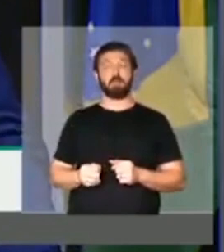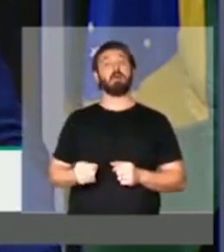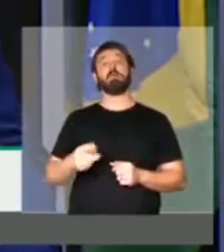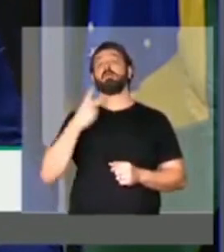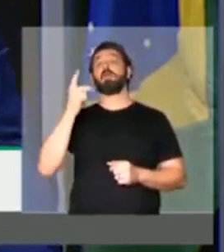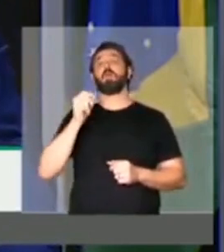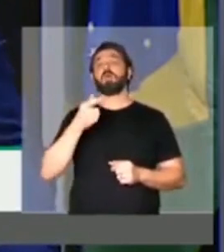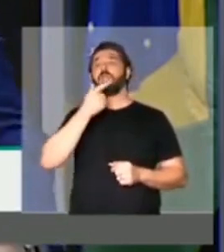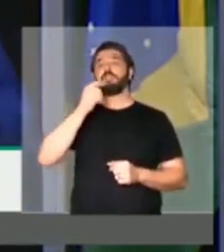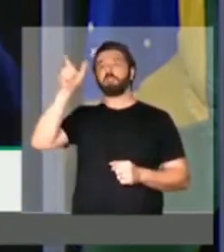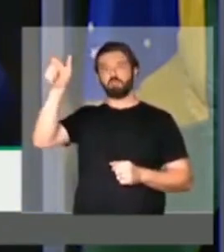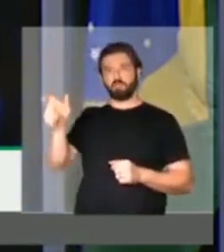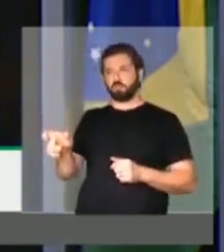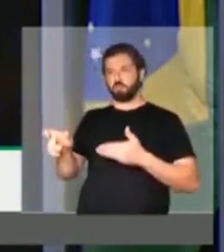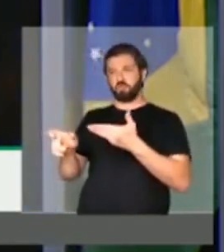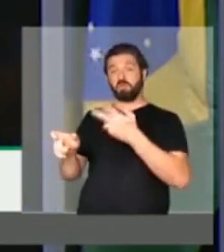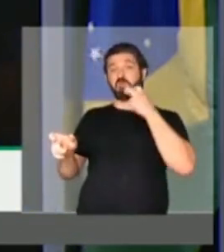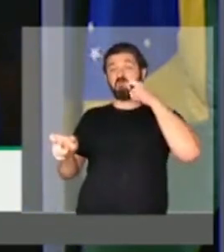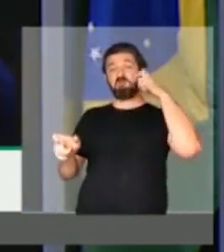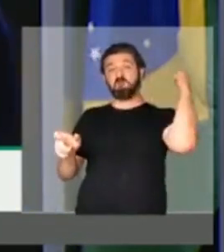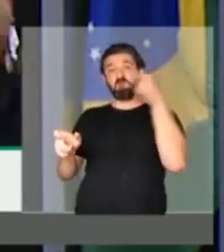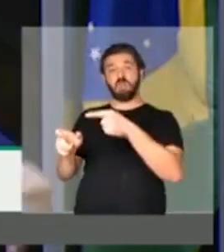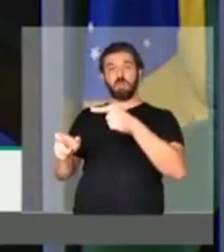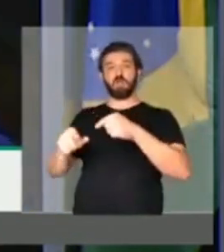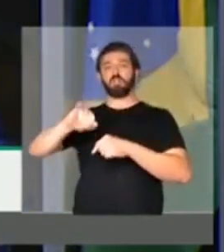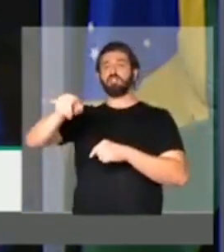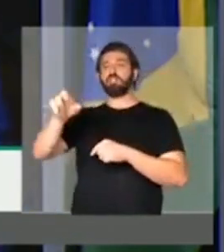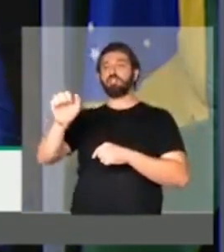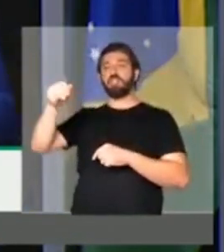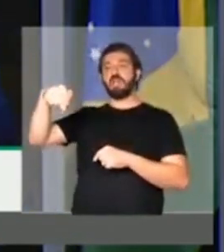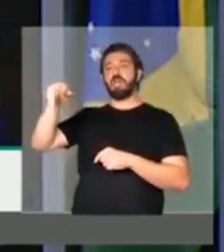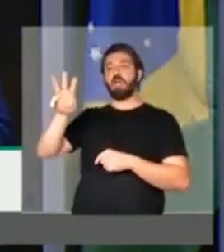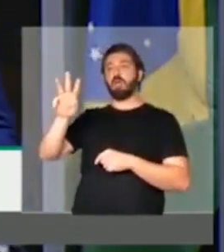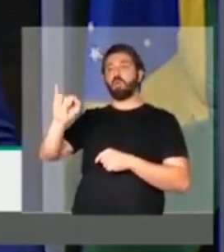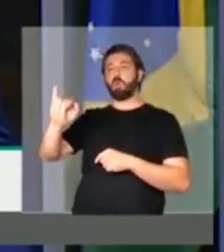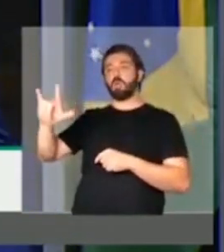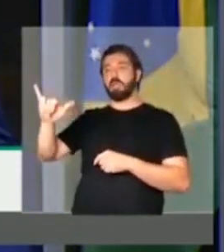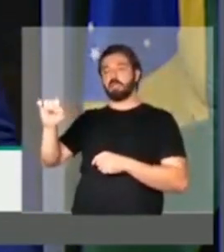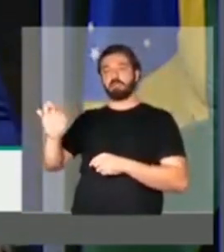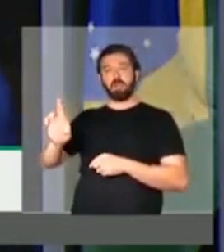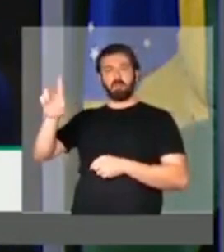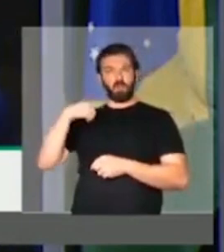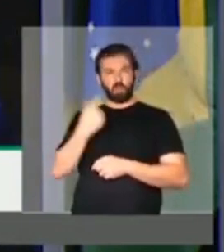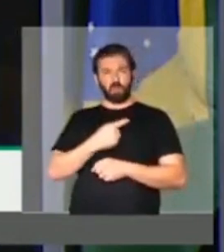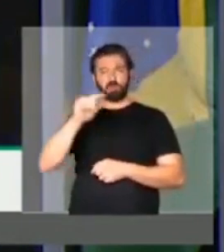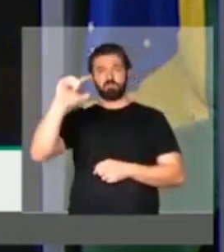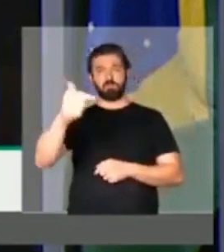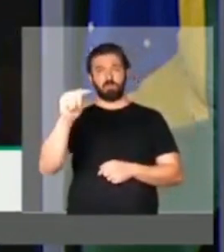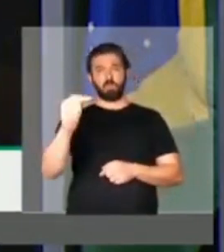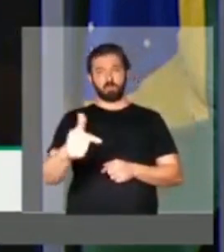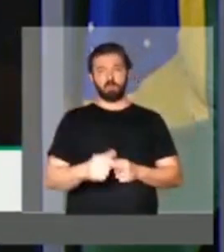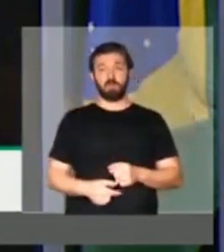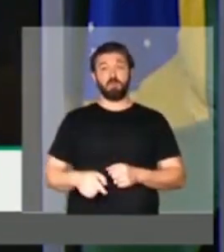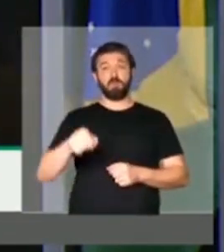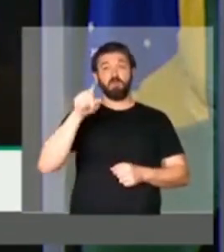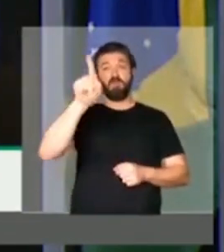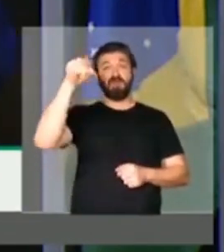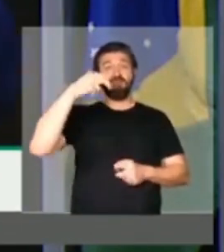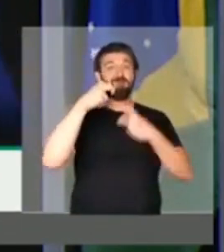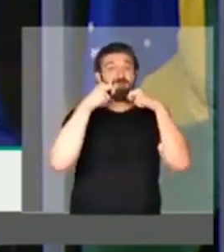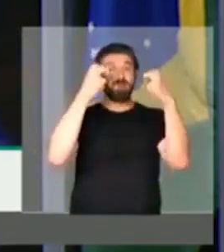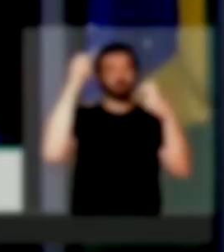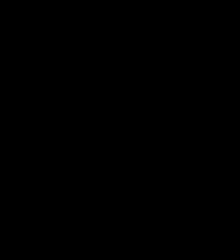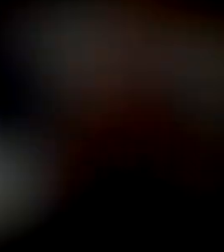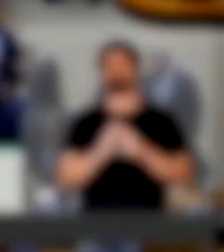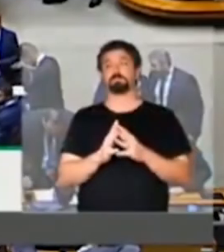que esse cidadão vergonhoso chamado Jean Willis não nos representa. Jean Willis, você envergonha